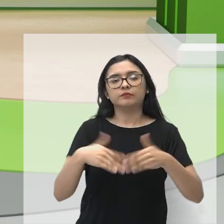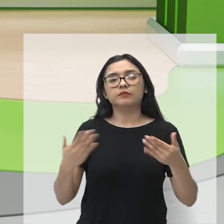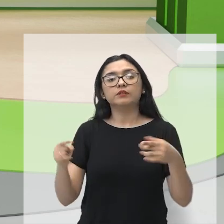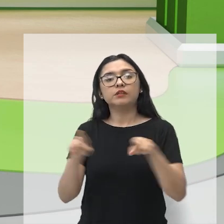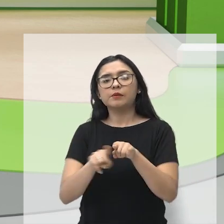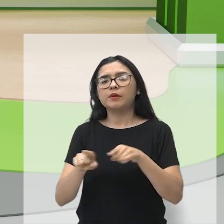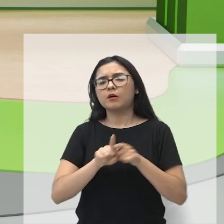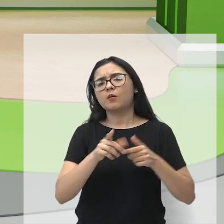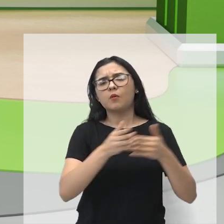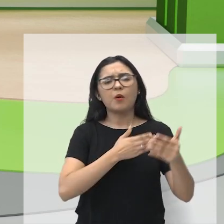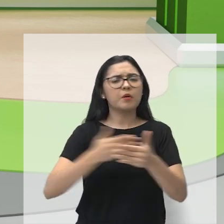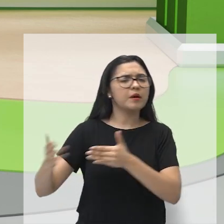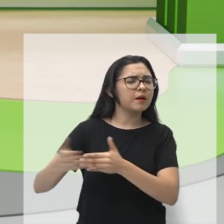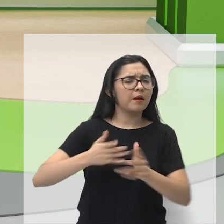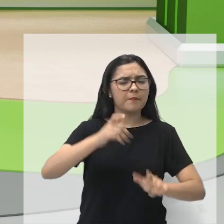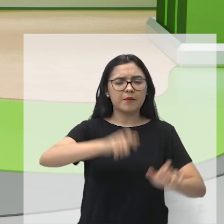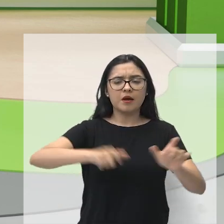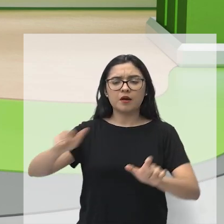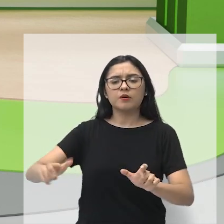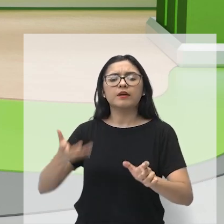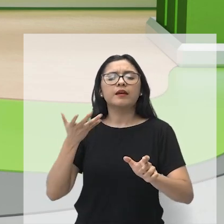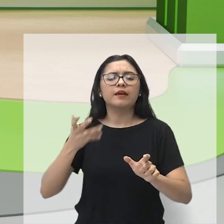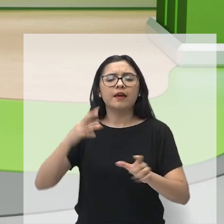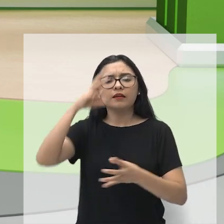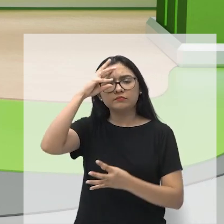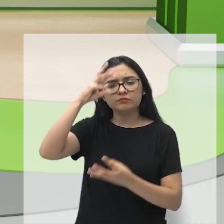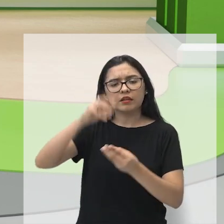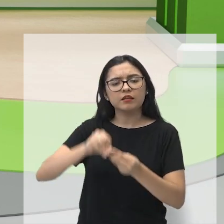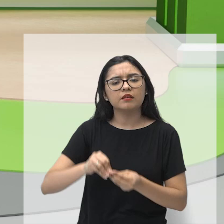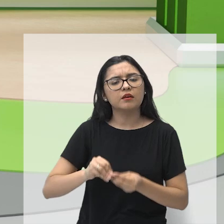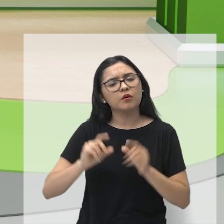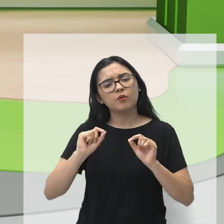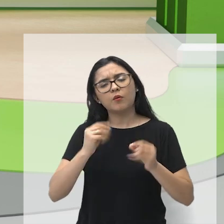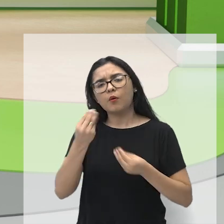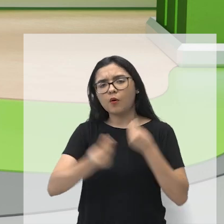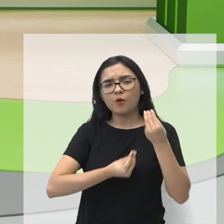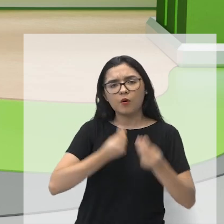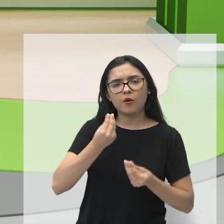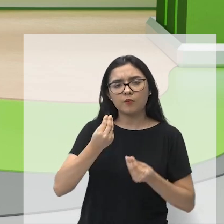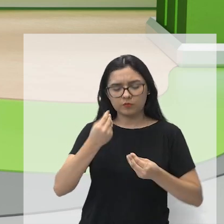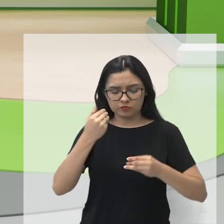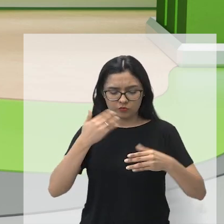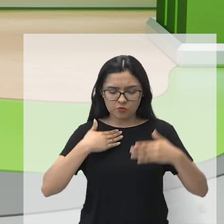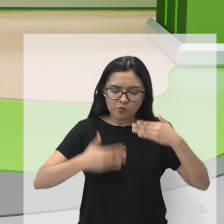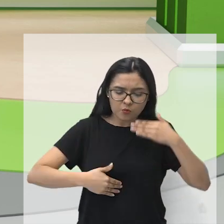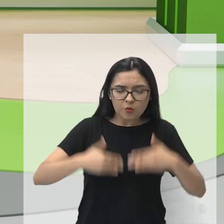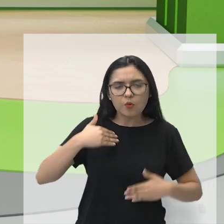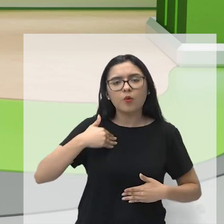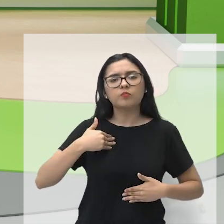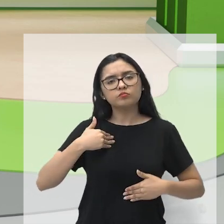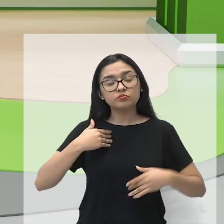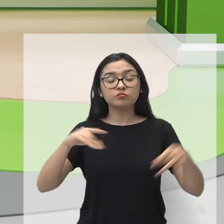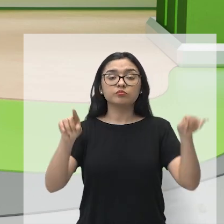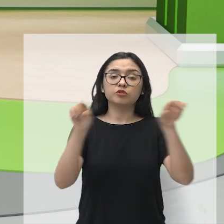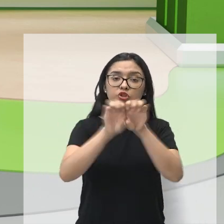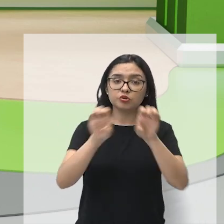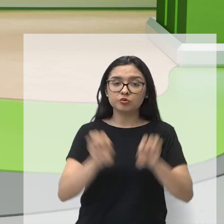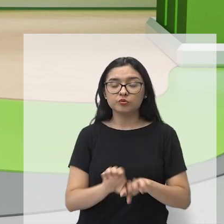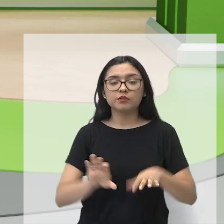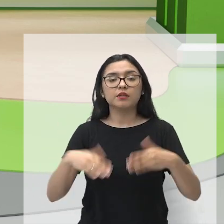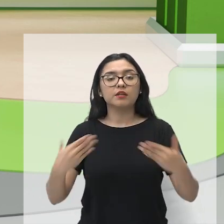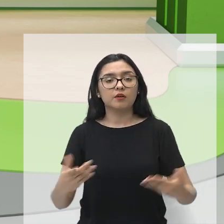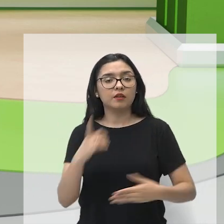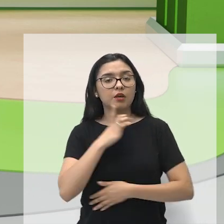também para qualquer pessoa que queira entender melhor seu próprio corpo e assim manter uma